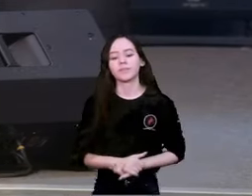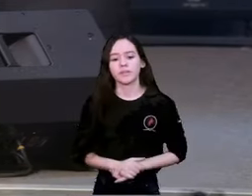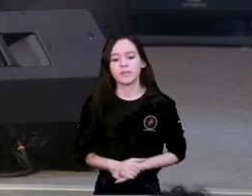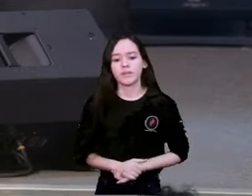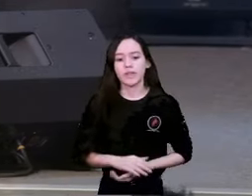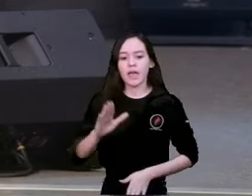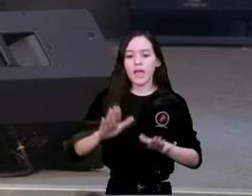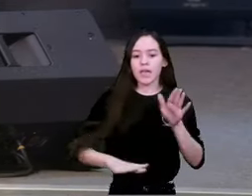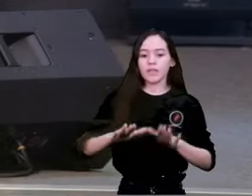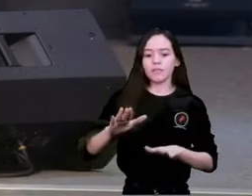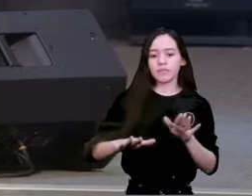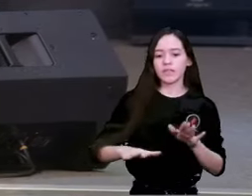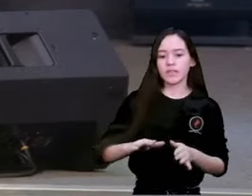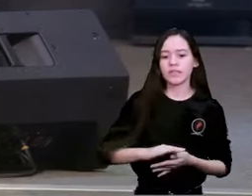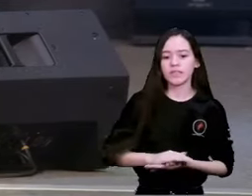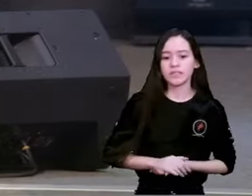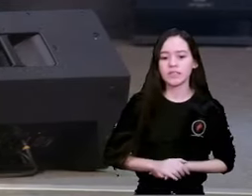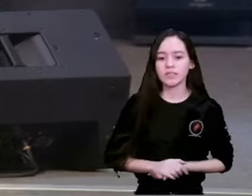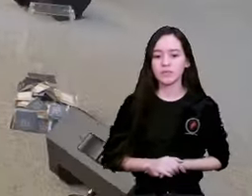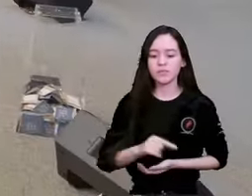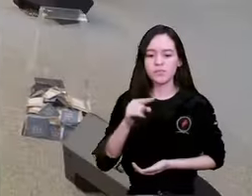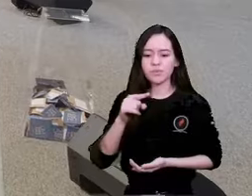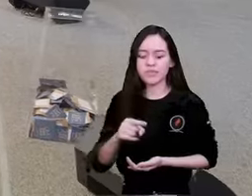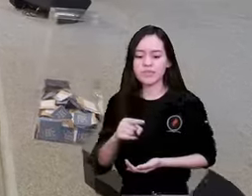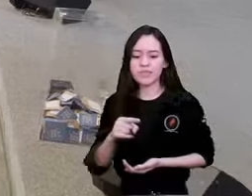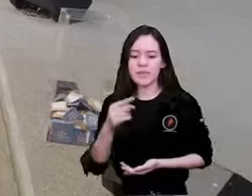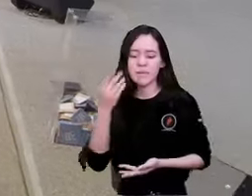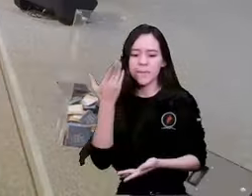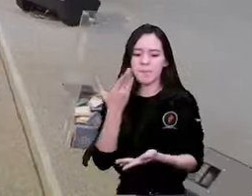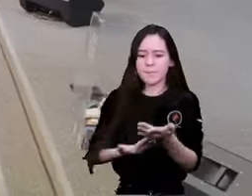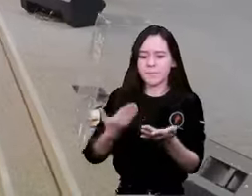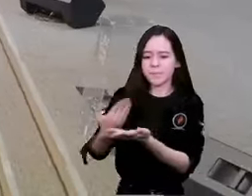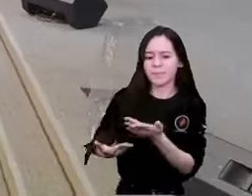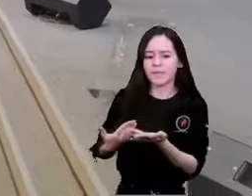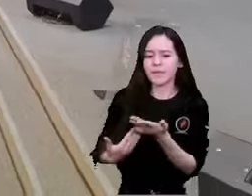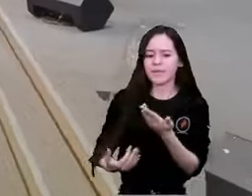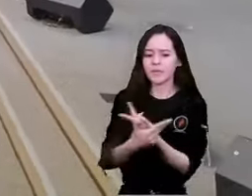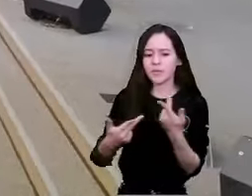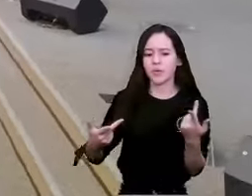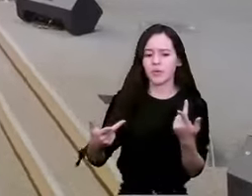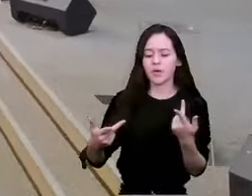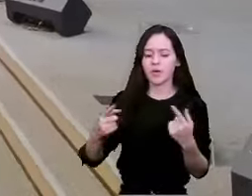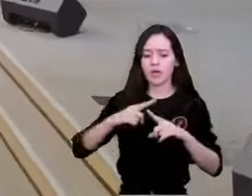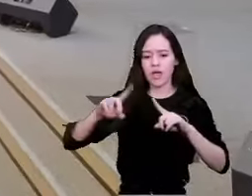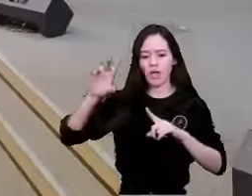Talvez você está reputando por perdas algumas coisas que Deus está reputando por tratamento.